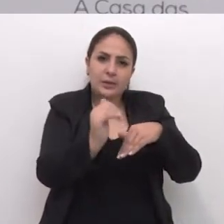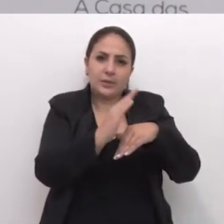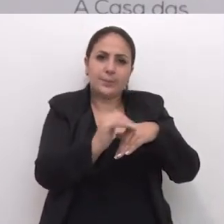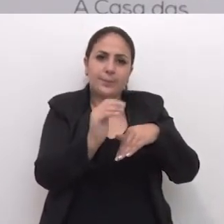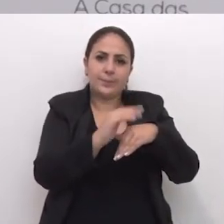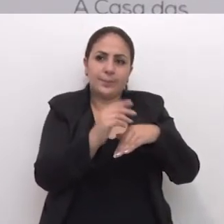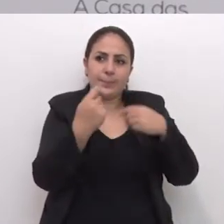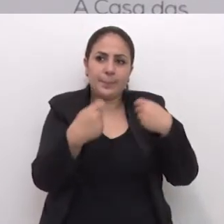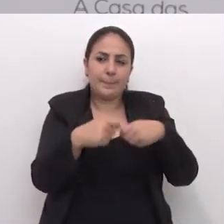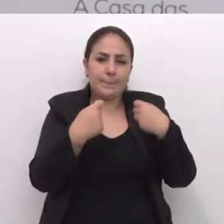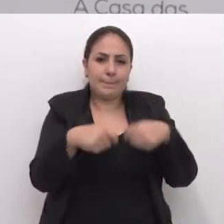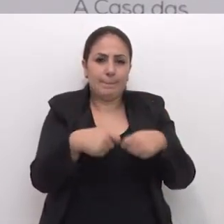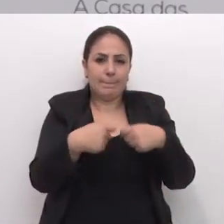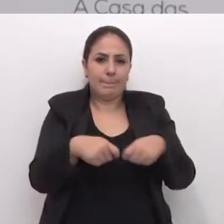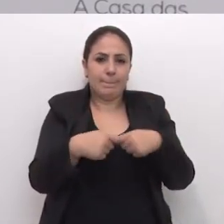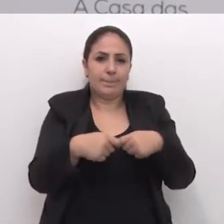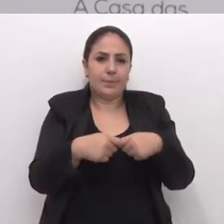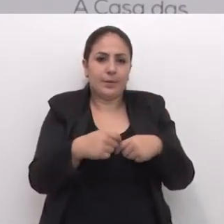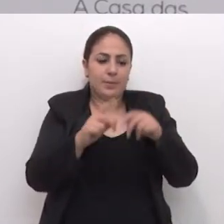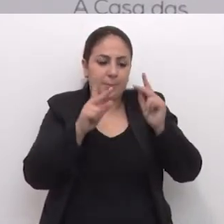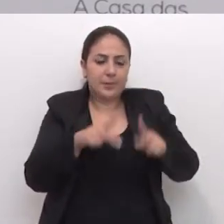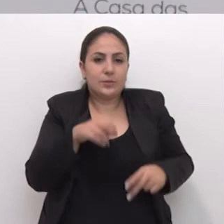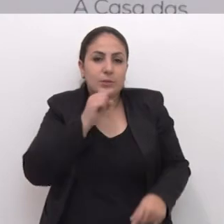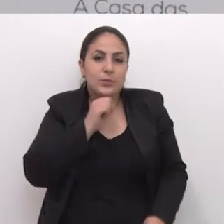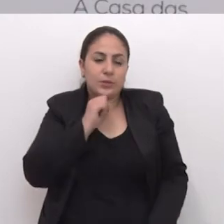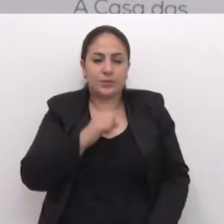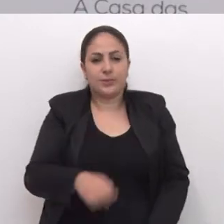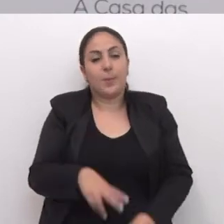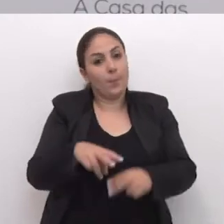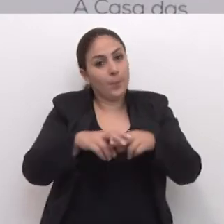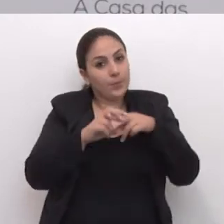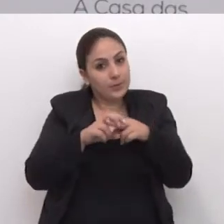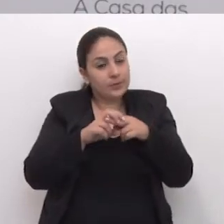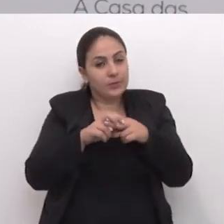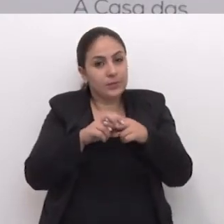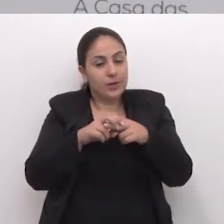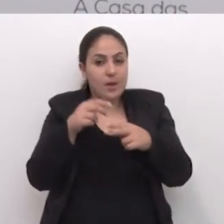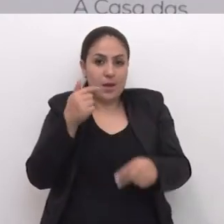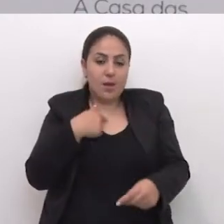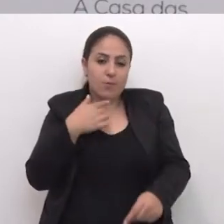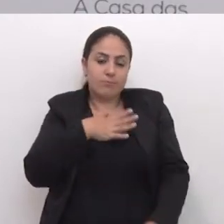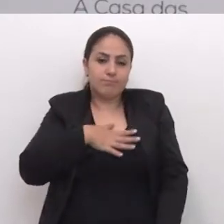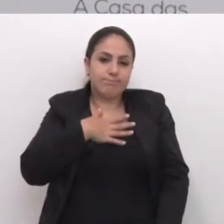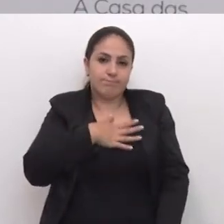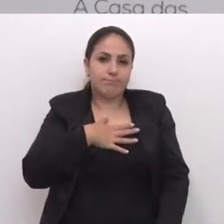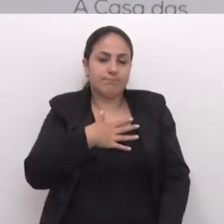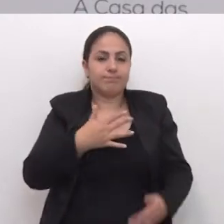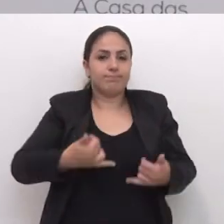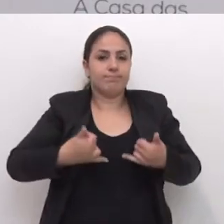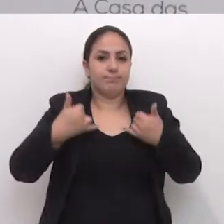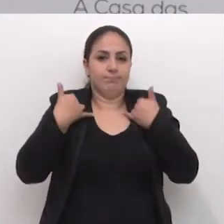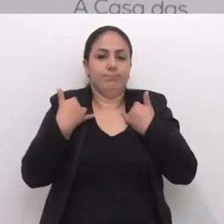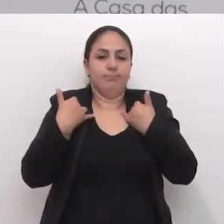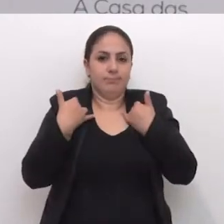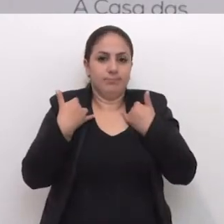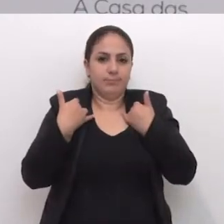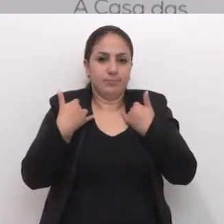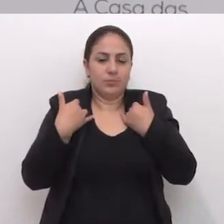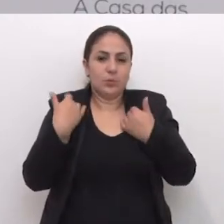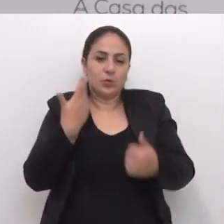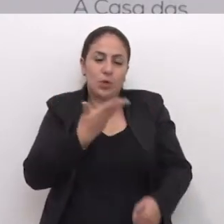acalento necessário para uma pessoa idosa? Então, eu me sinto